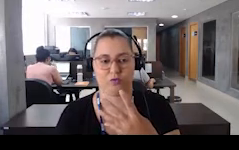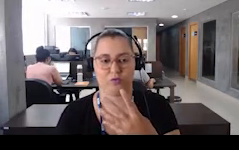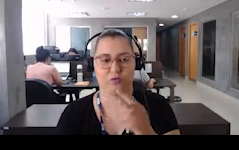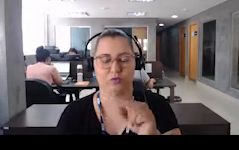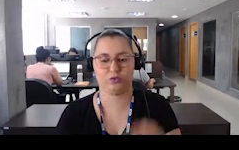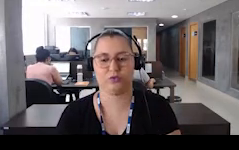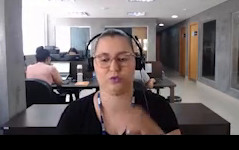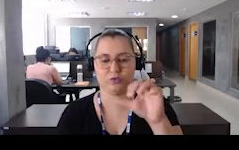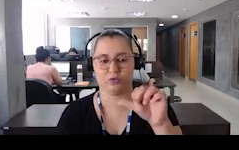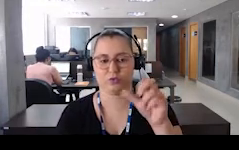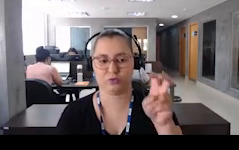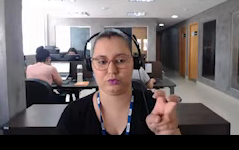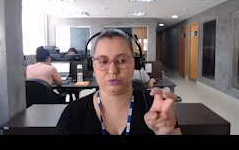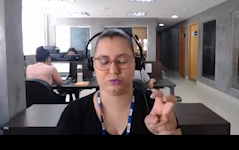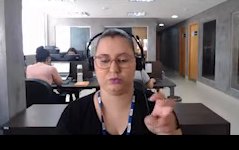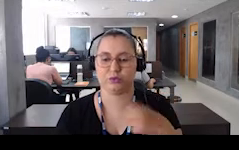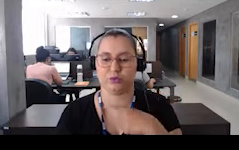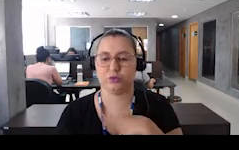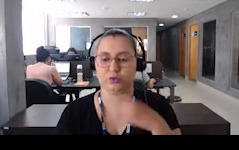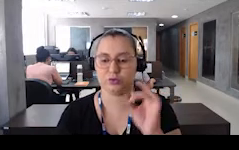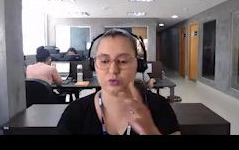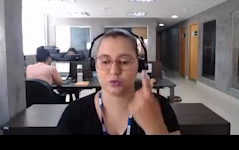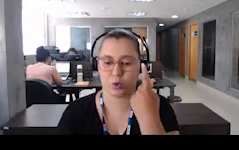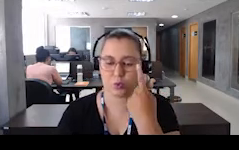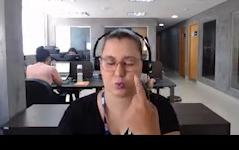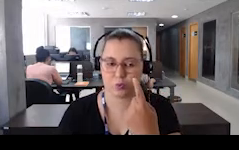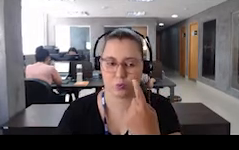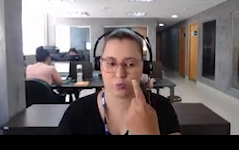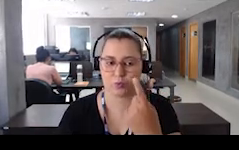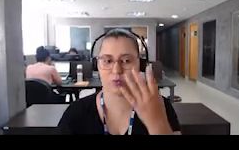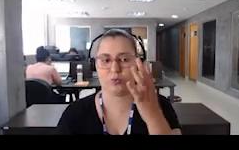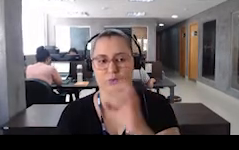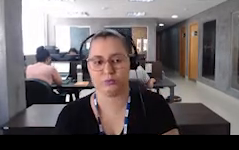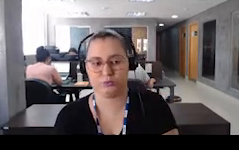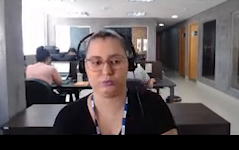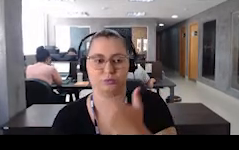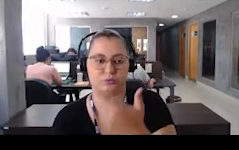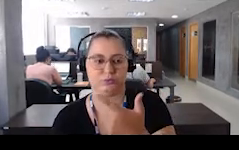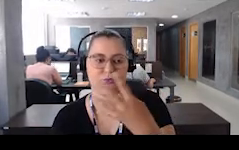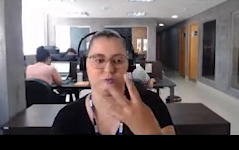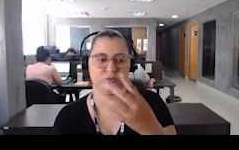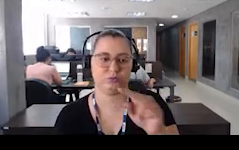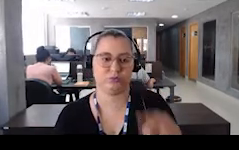esses 3 resistores aqui, ó, se transformaram em apenas uma resistência. De quanto?